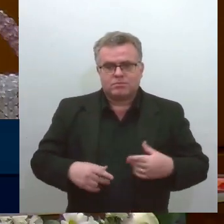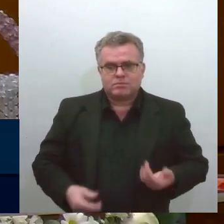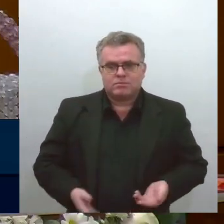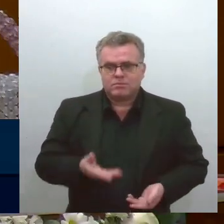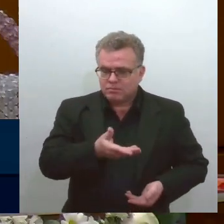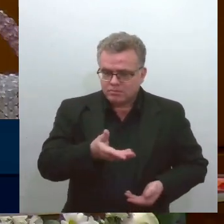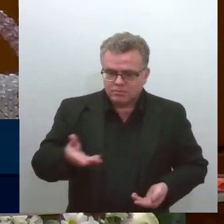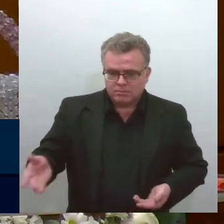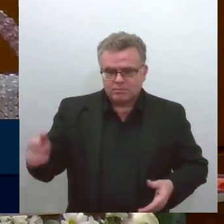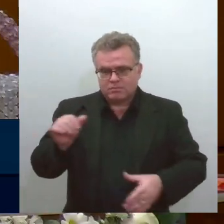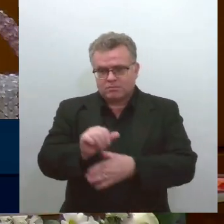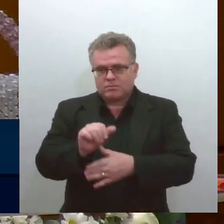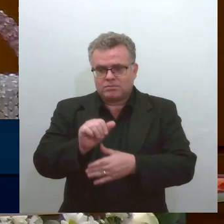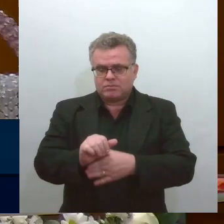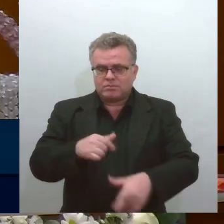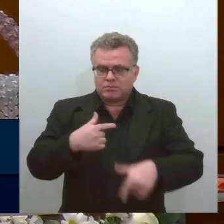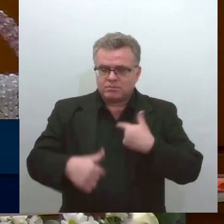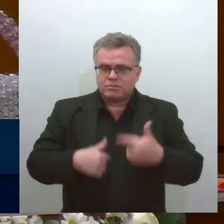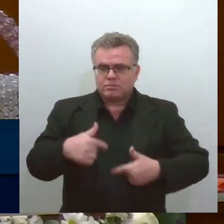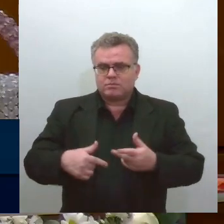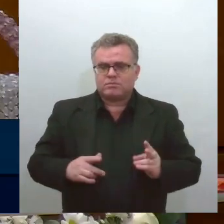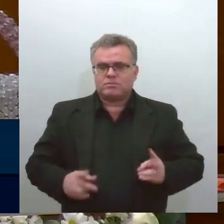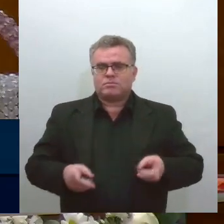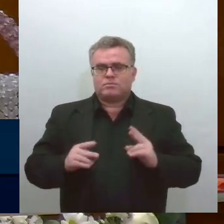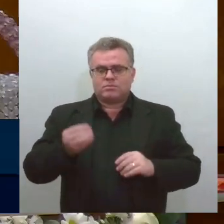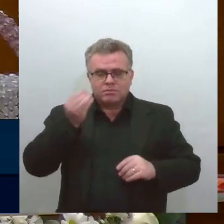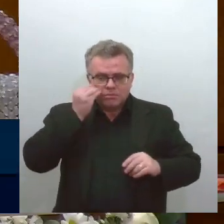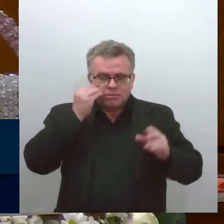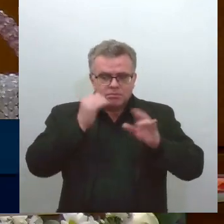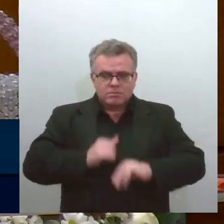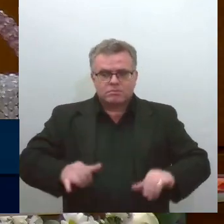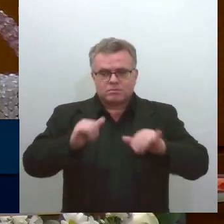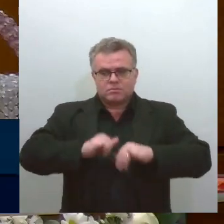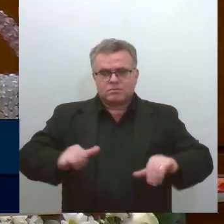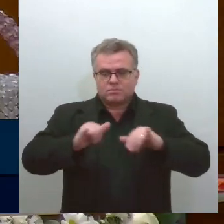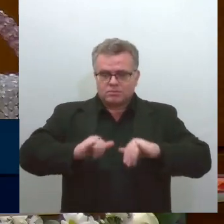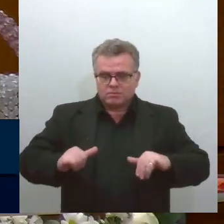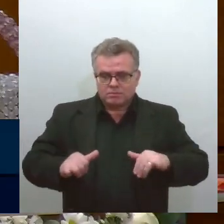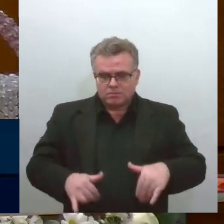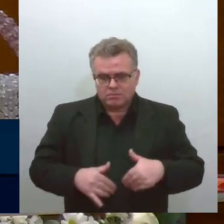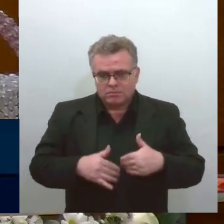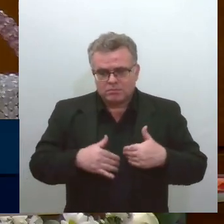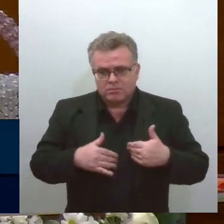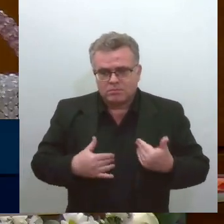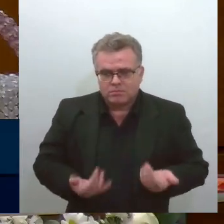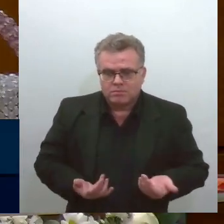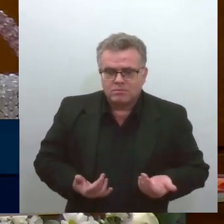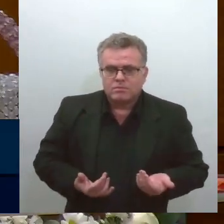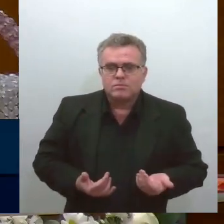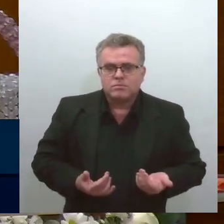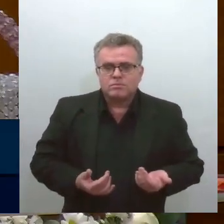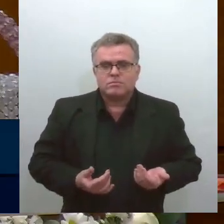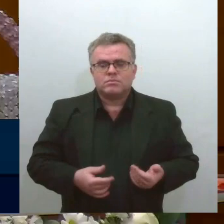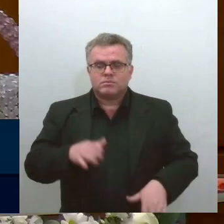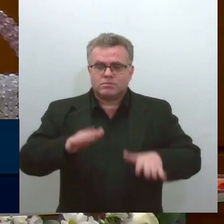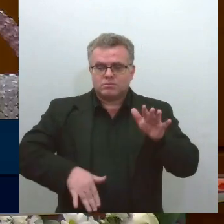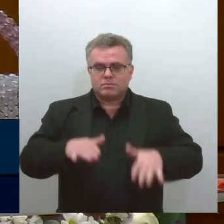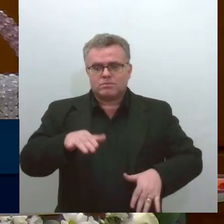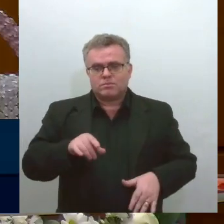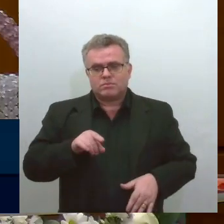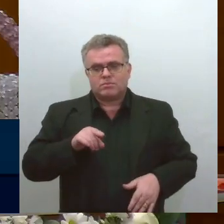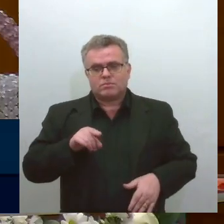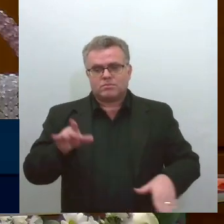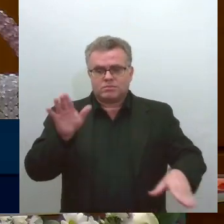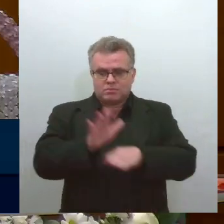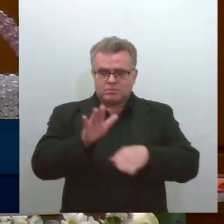tenta divulgar, né, quando chegar no assessor do Estado, e que muitas das vezes ajuda, né, na nossa